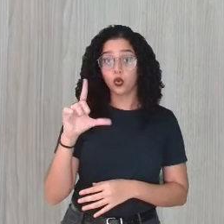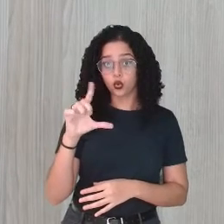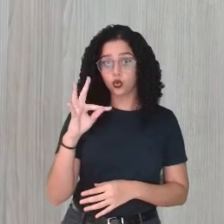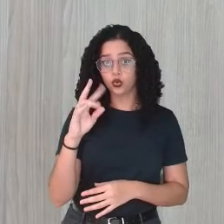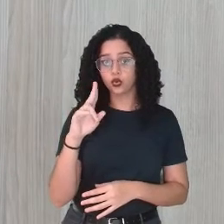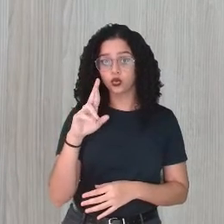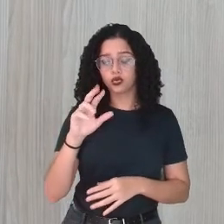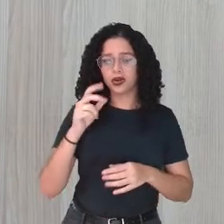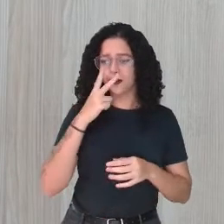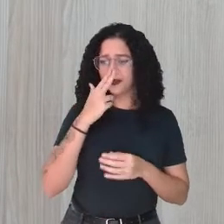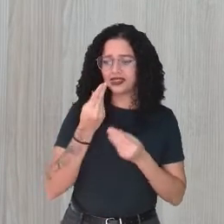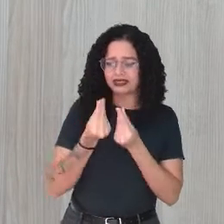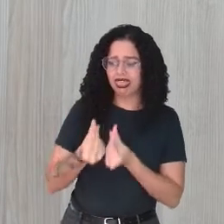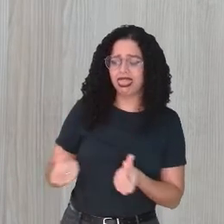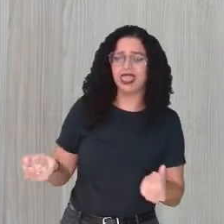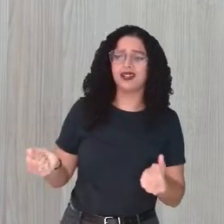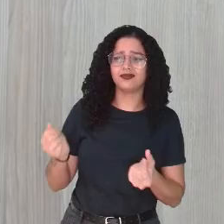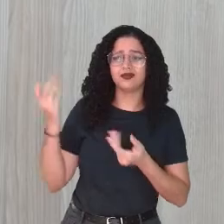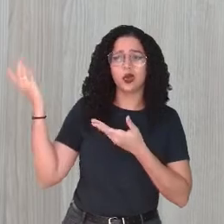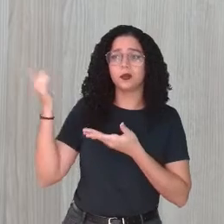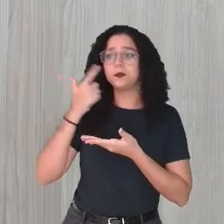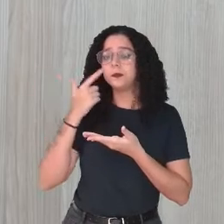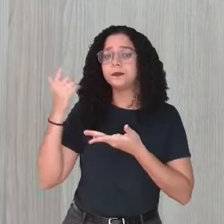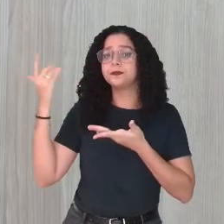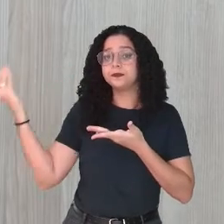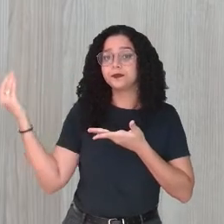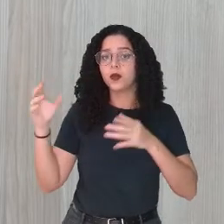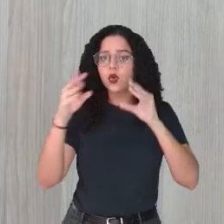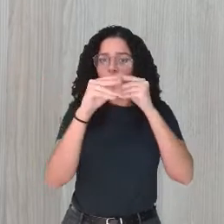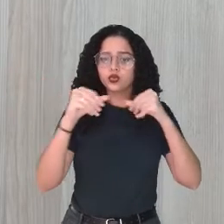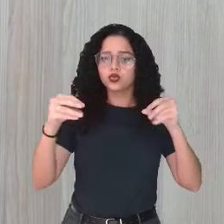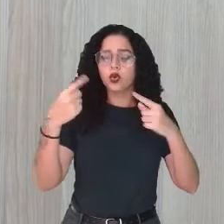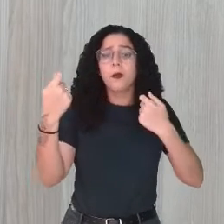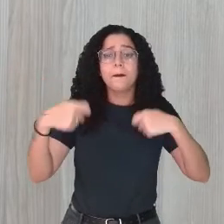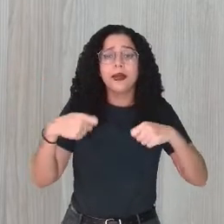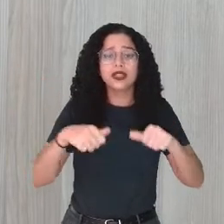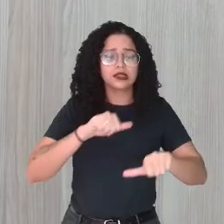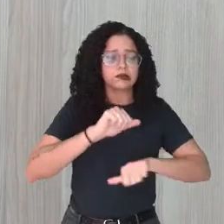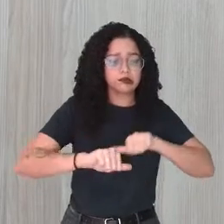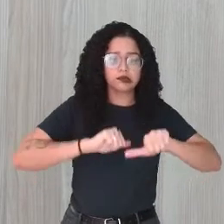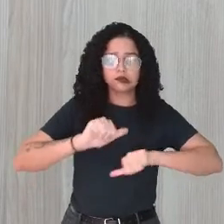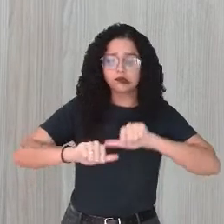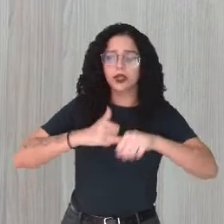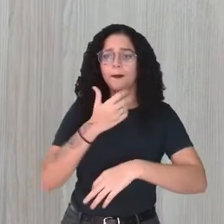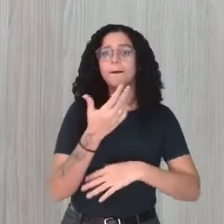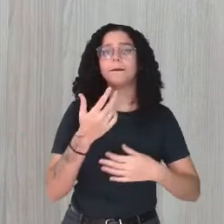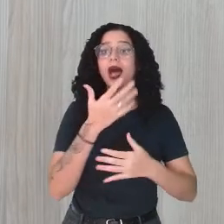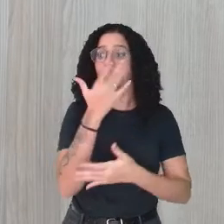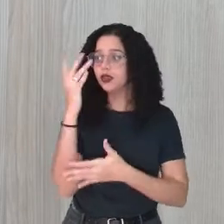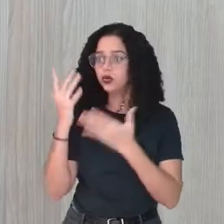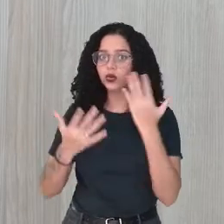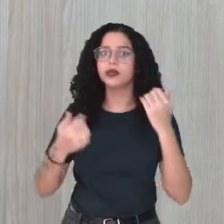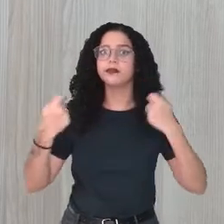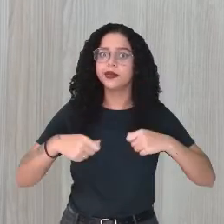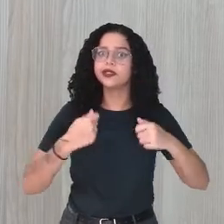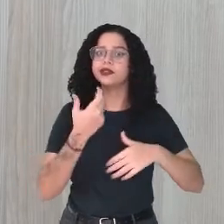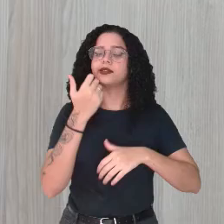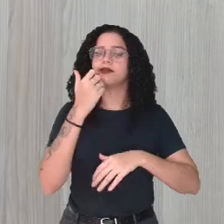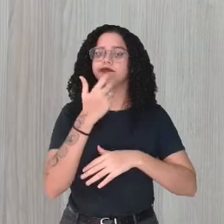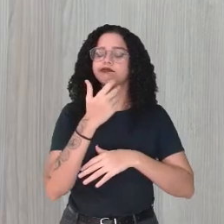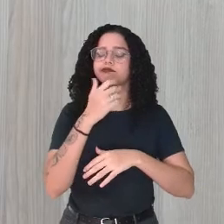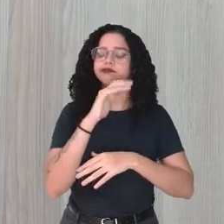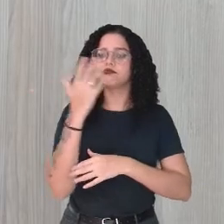E não só o solo precisa dessa diversidade, né? A natureza precisa dessa diversidade,